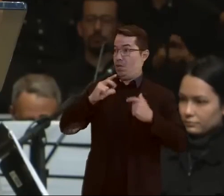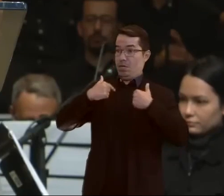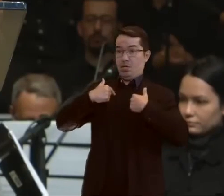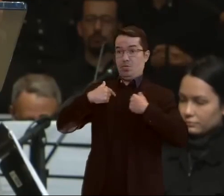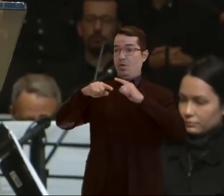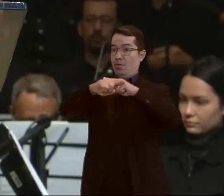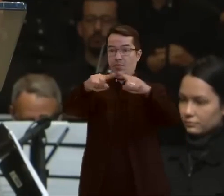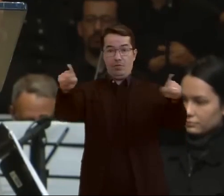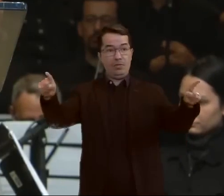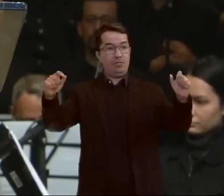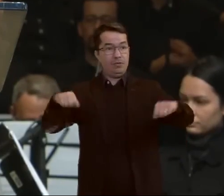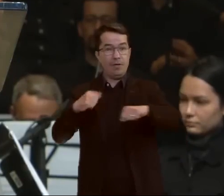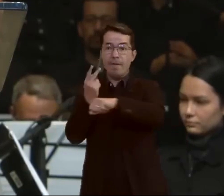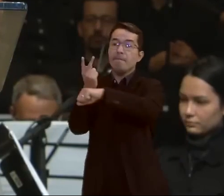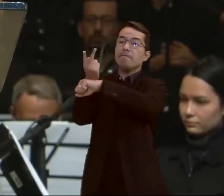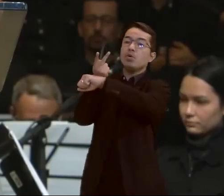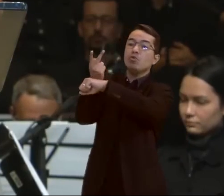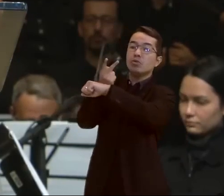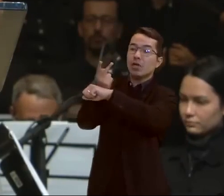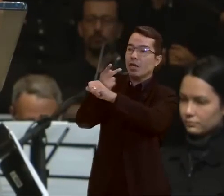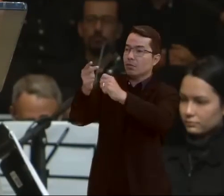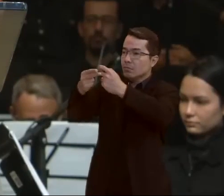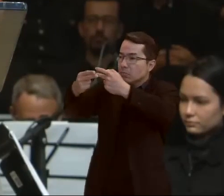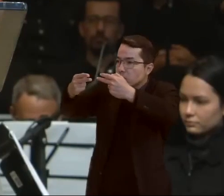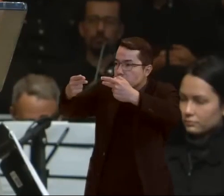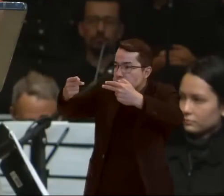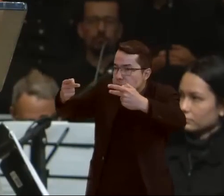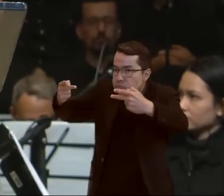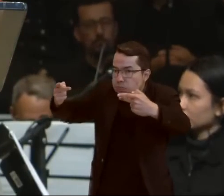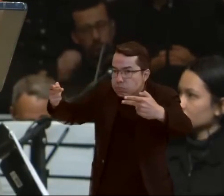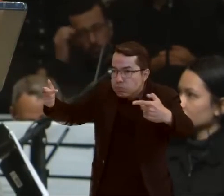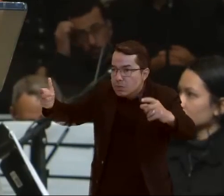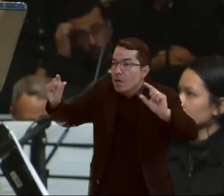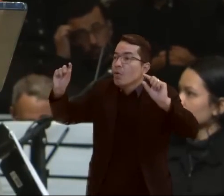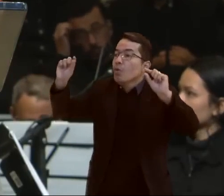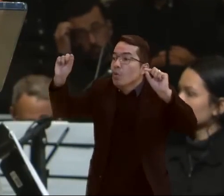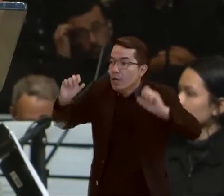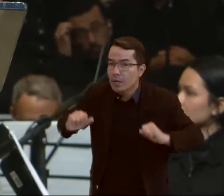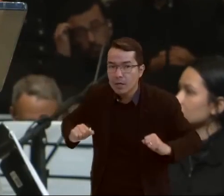nesse sentido que o apóstolo nos adverte que